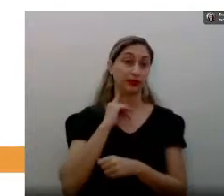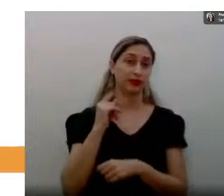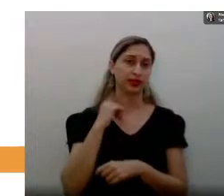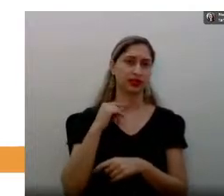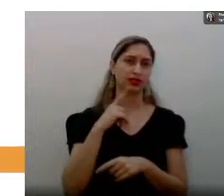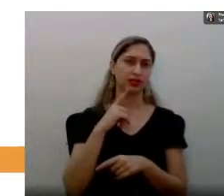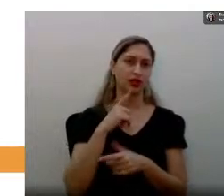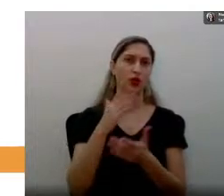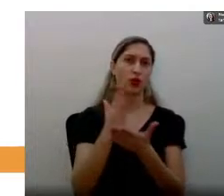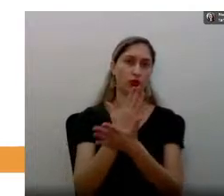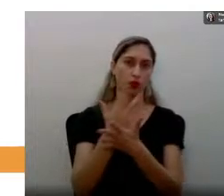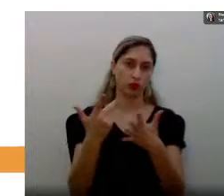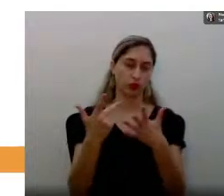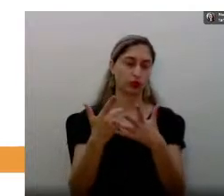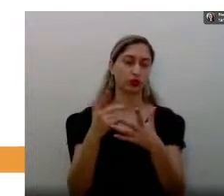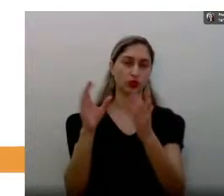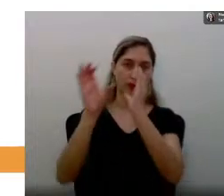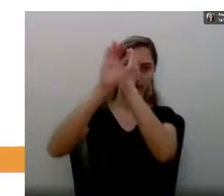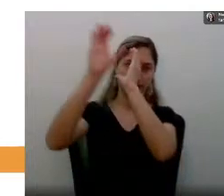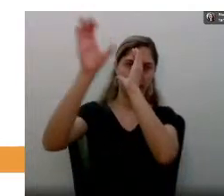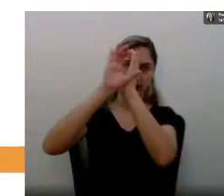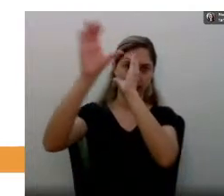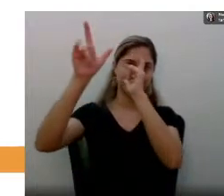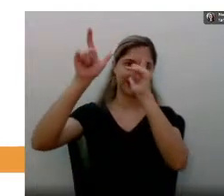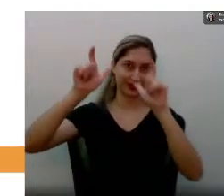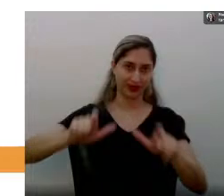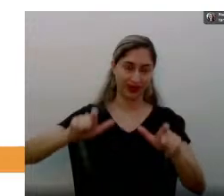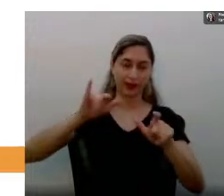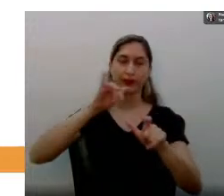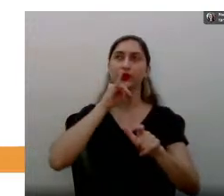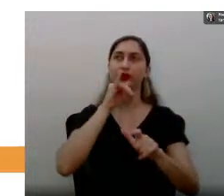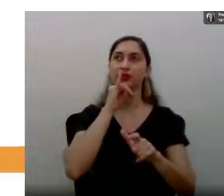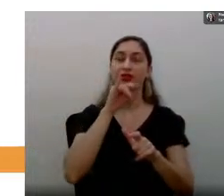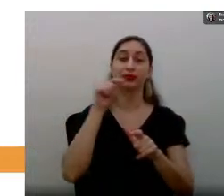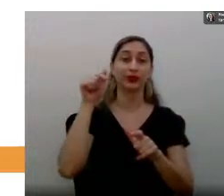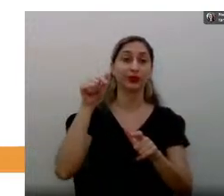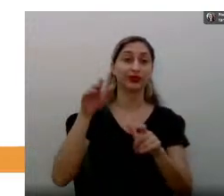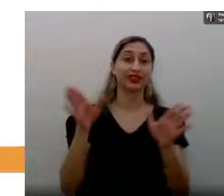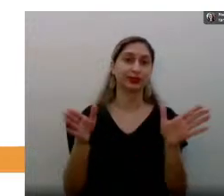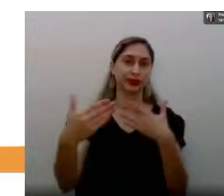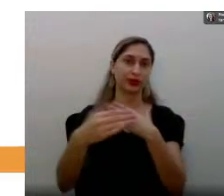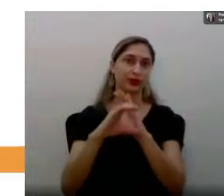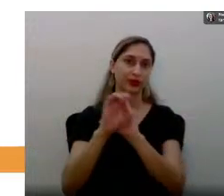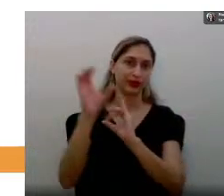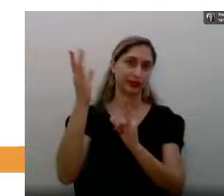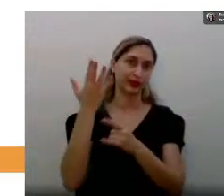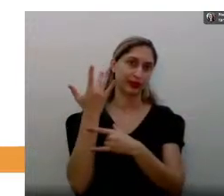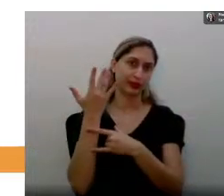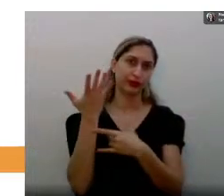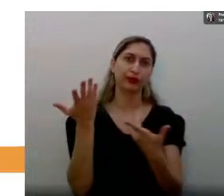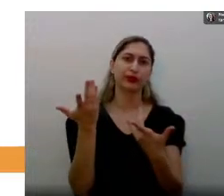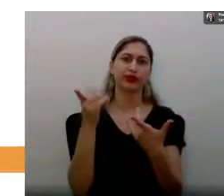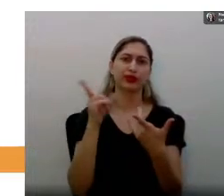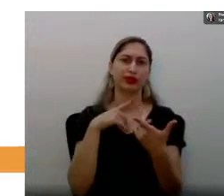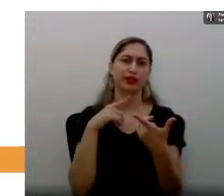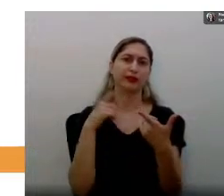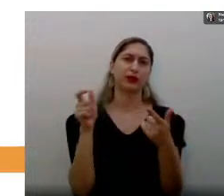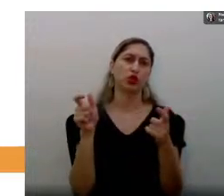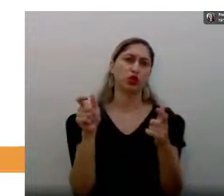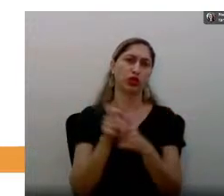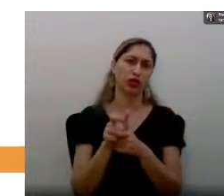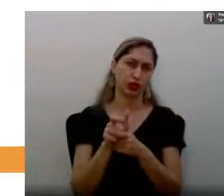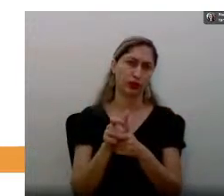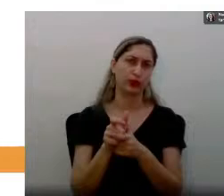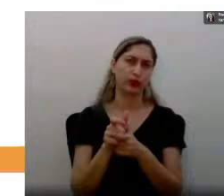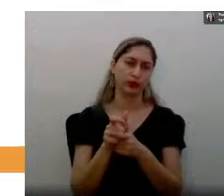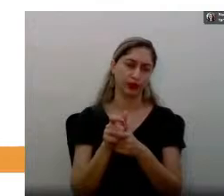Gerais né Tem um do espaço conhecimento assim é um Observatório mas não do porte né obviamente do elenia e